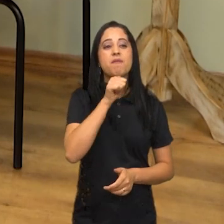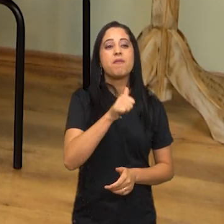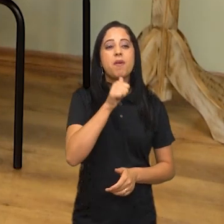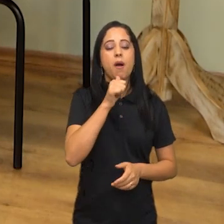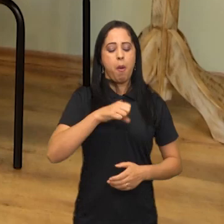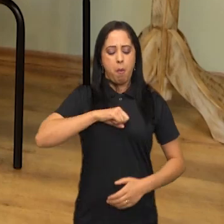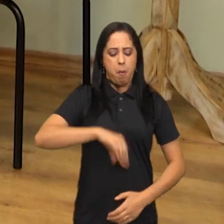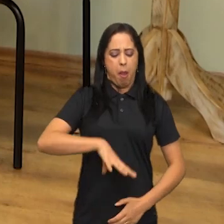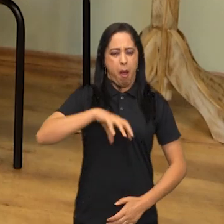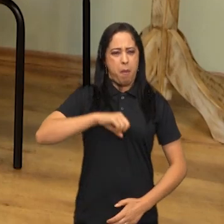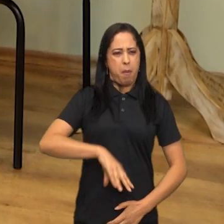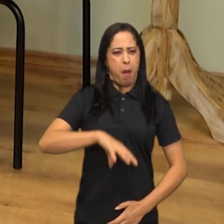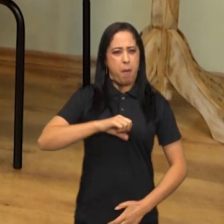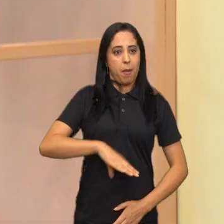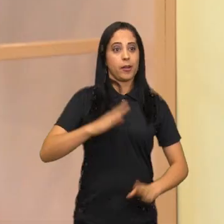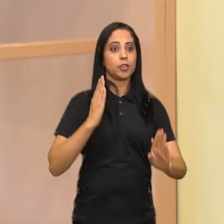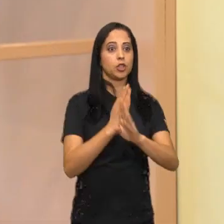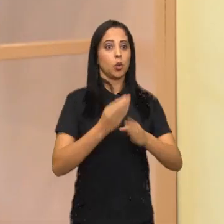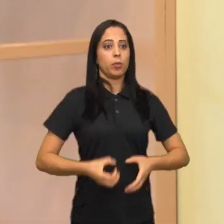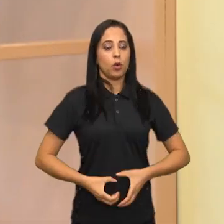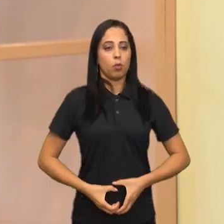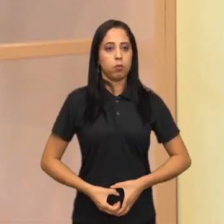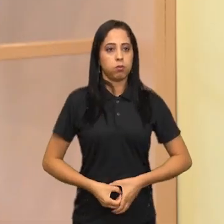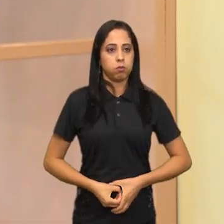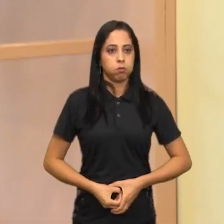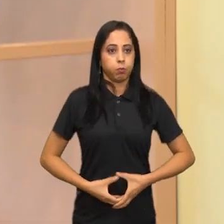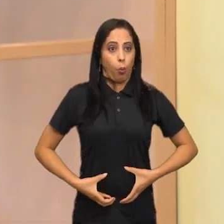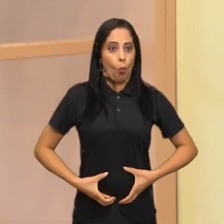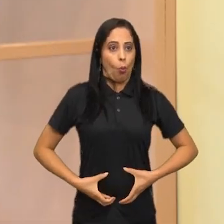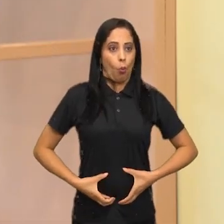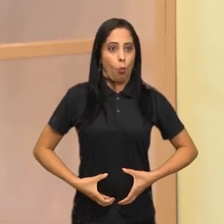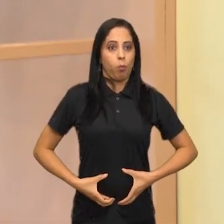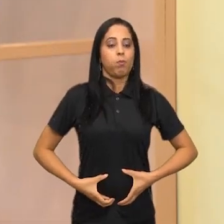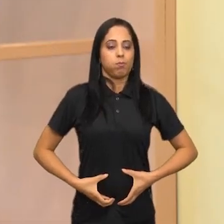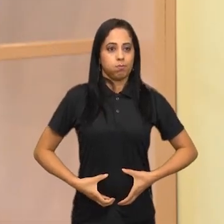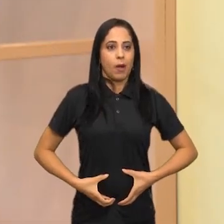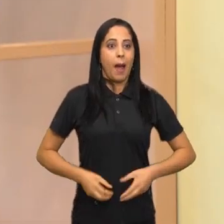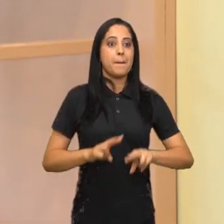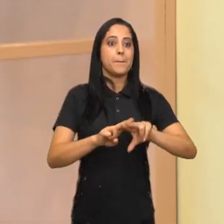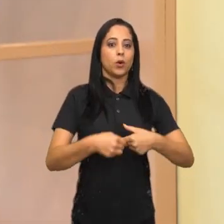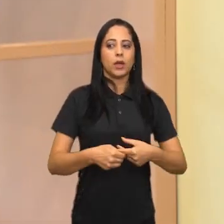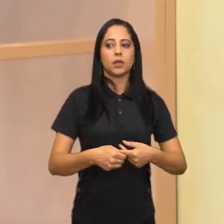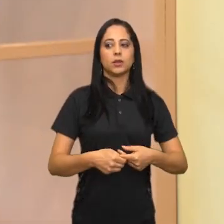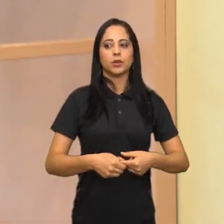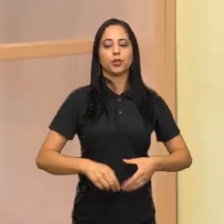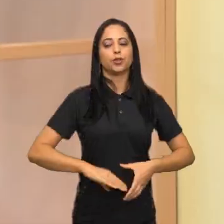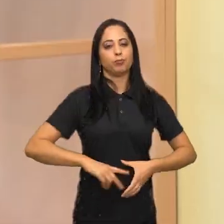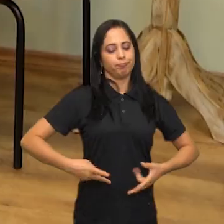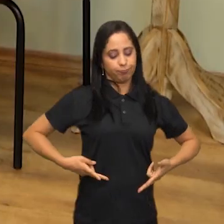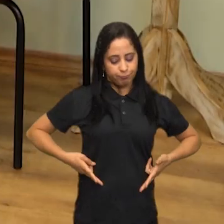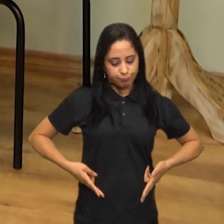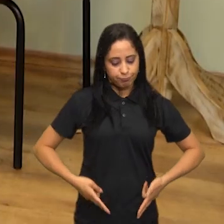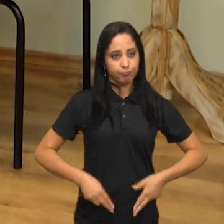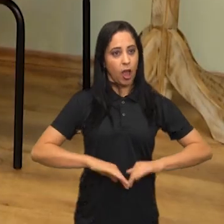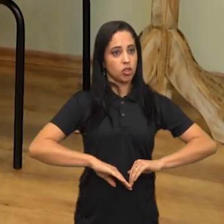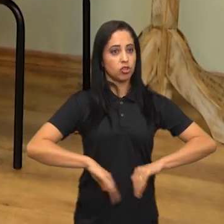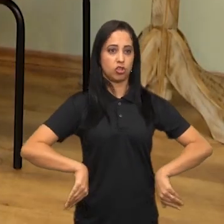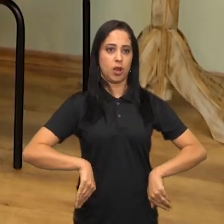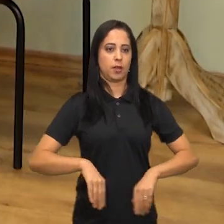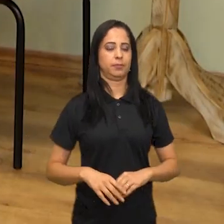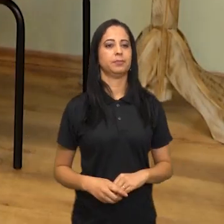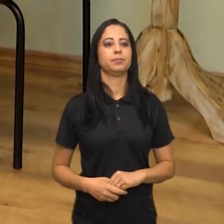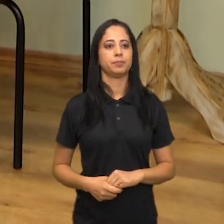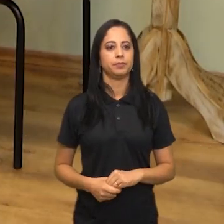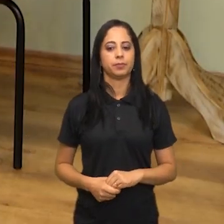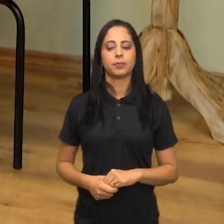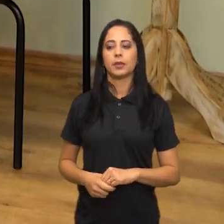E daí descobriu-se um mioma. Aí eles chamam isso de mioma parido. Então, por isso que foi precisa a extração de todos os órgãos. Entendi. E aí,